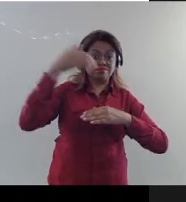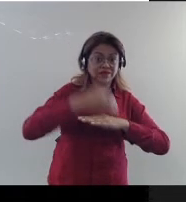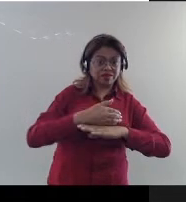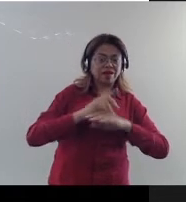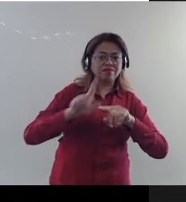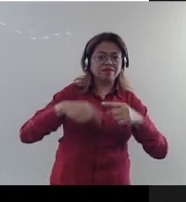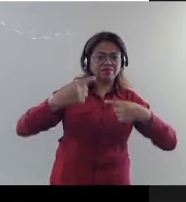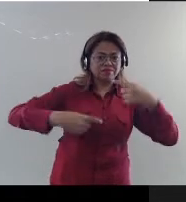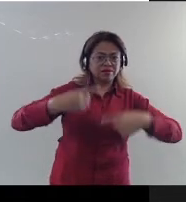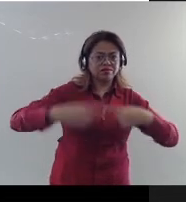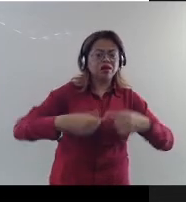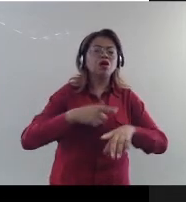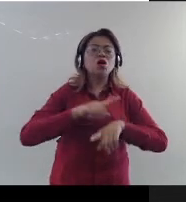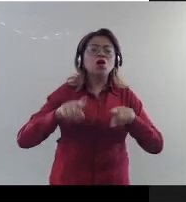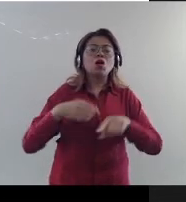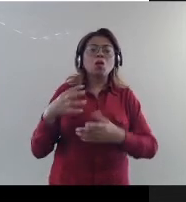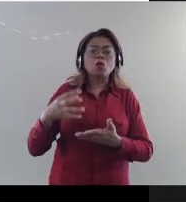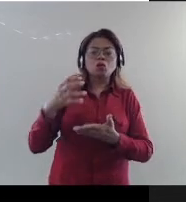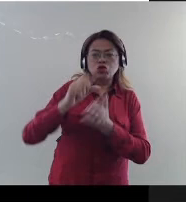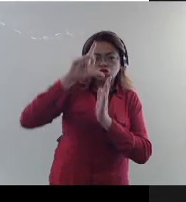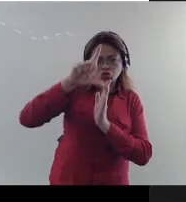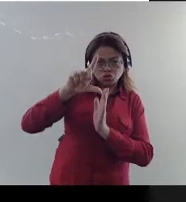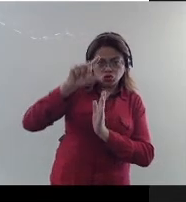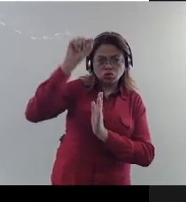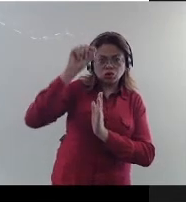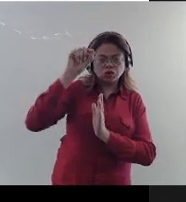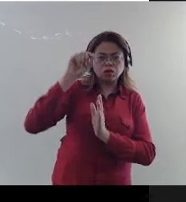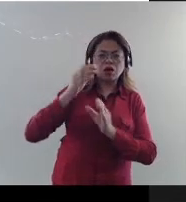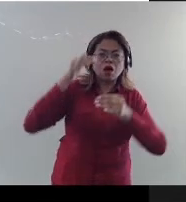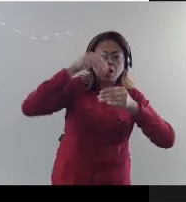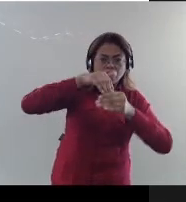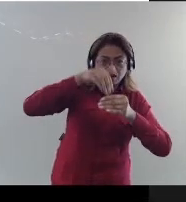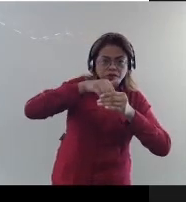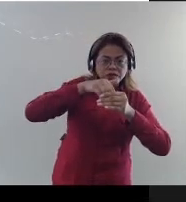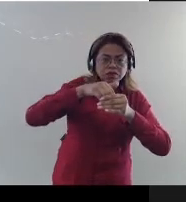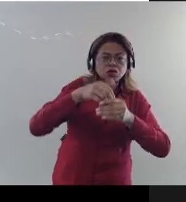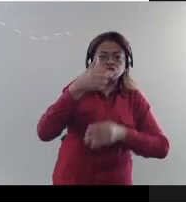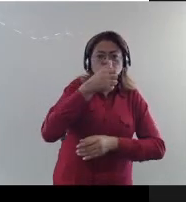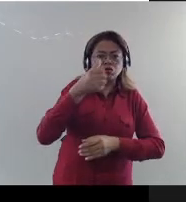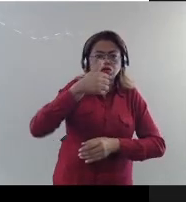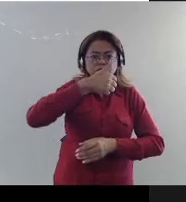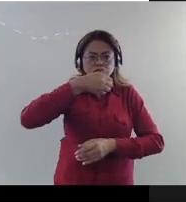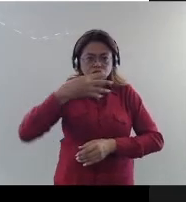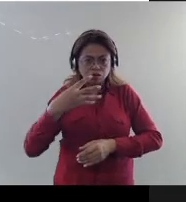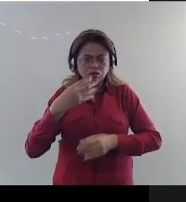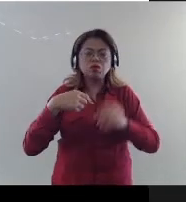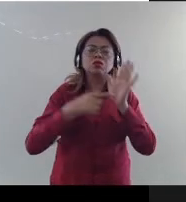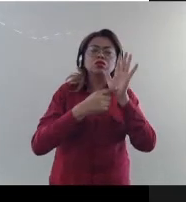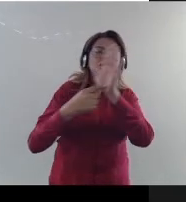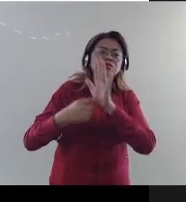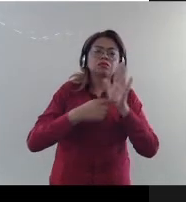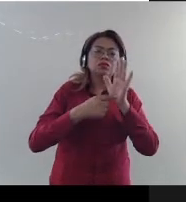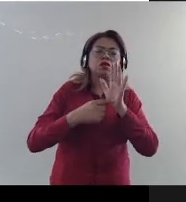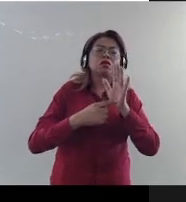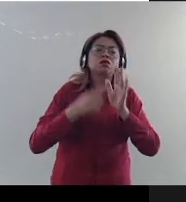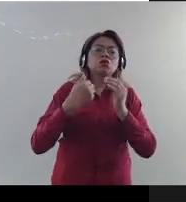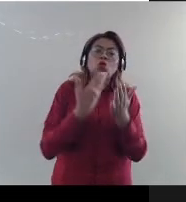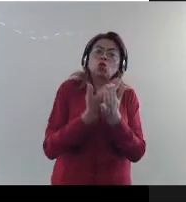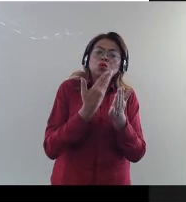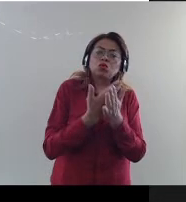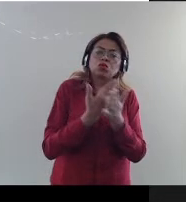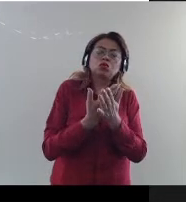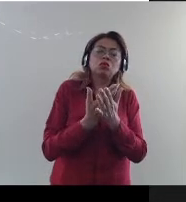peguei aqui a eleição de 2014, né, em que um estudo da FGV já dizia, na época,